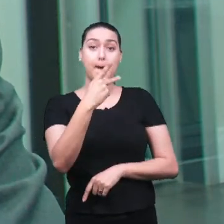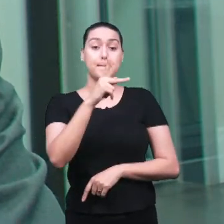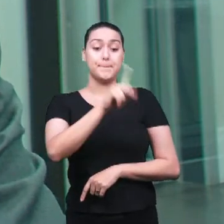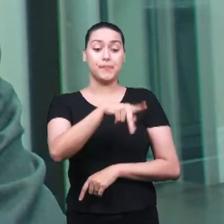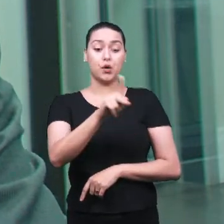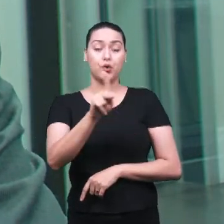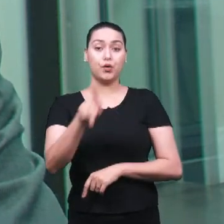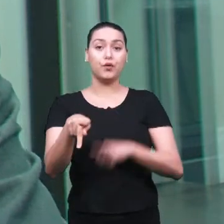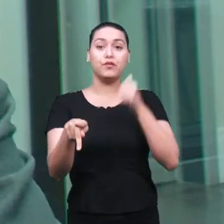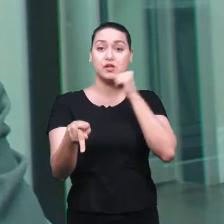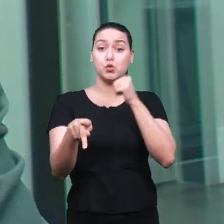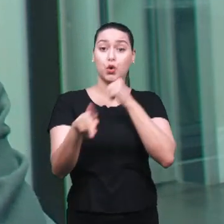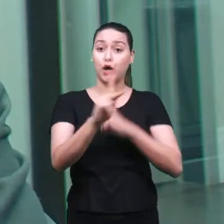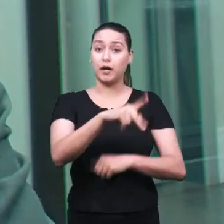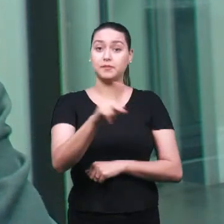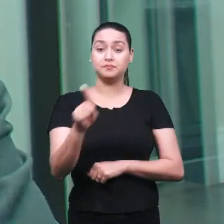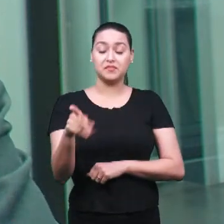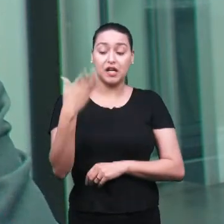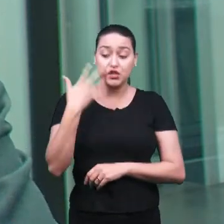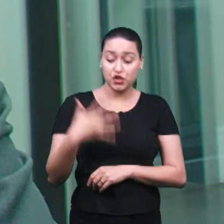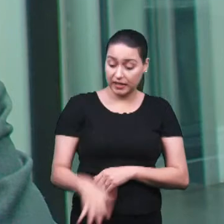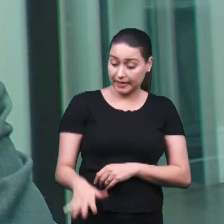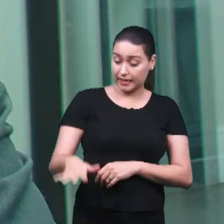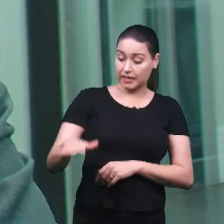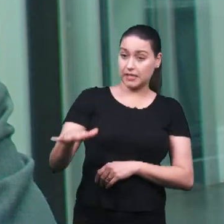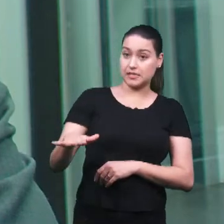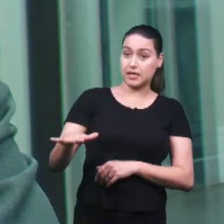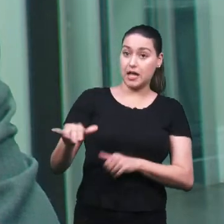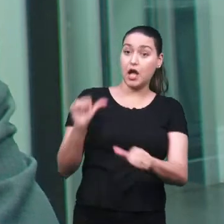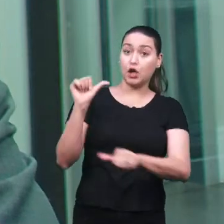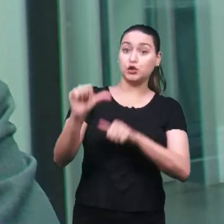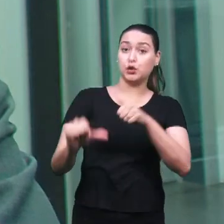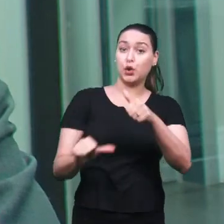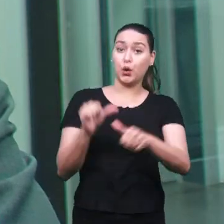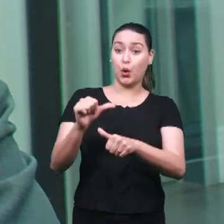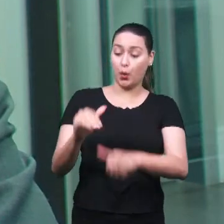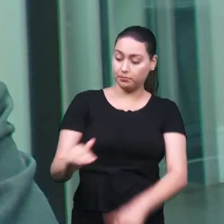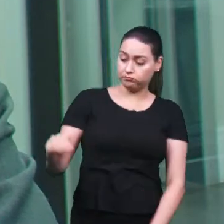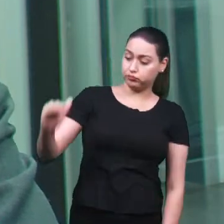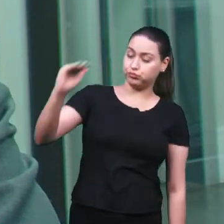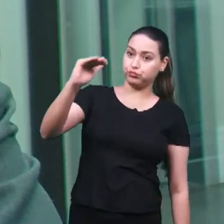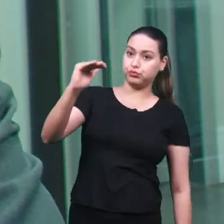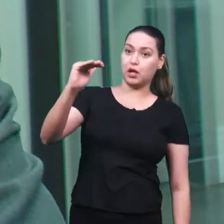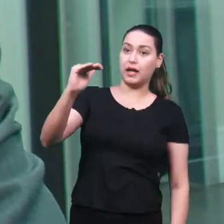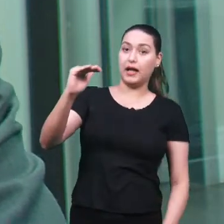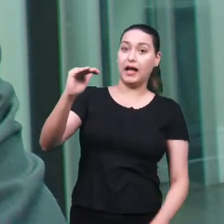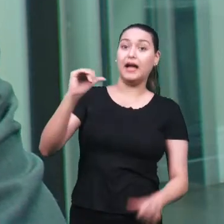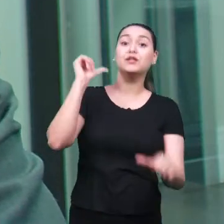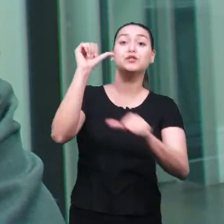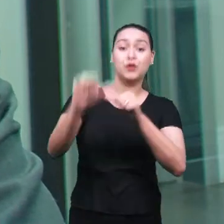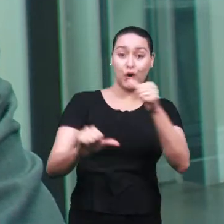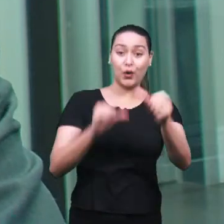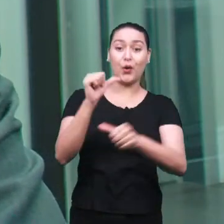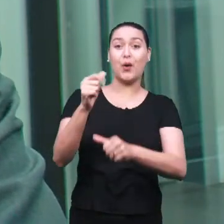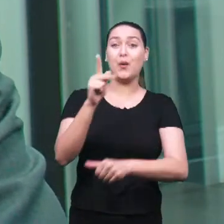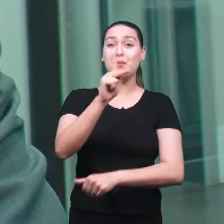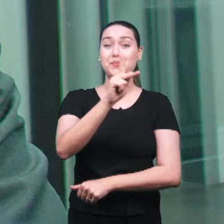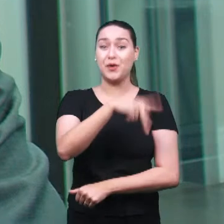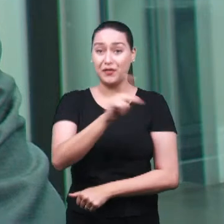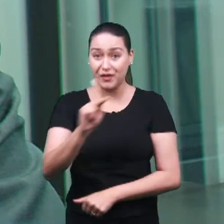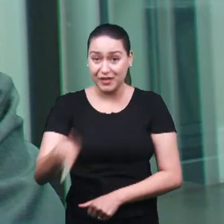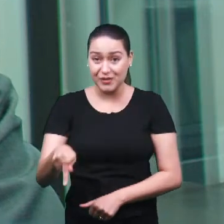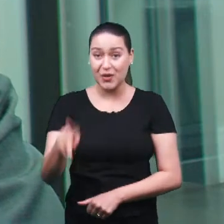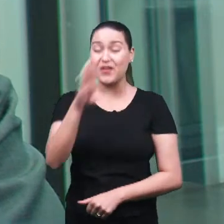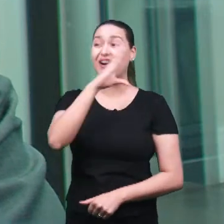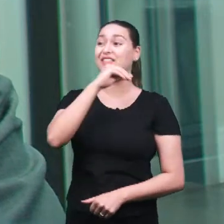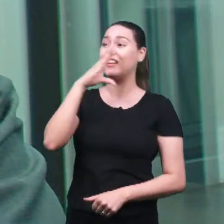mudança, né, ela foi minha professora de criança, depois ela foi minha professora como intermediária, ela foi minha professora como adolescente, ela foi minha professora